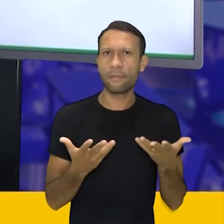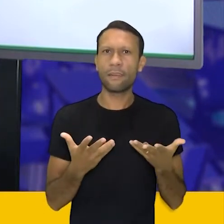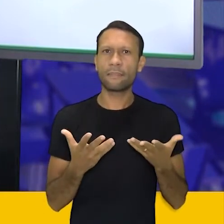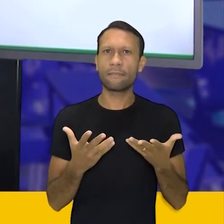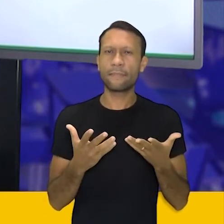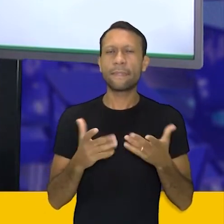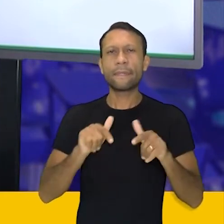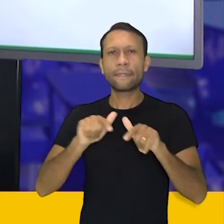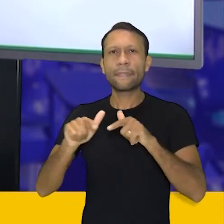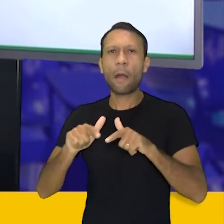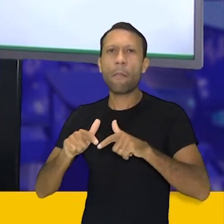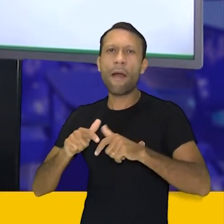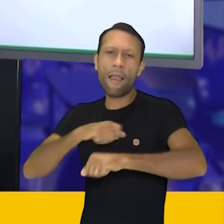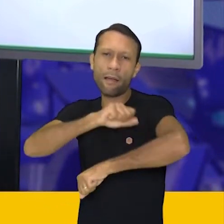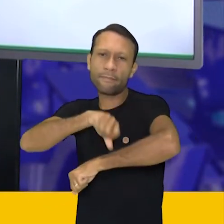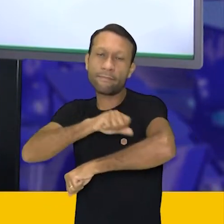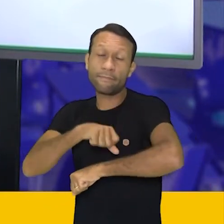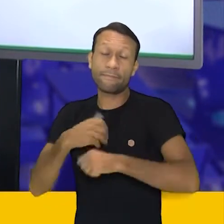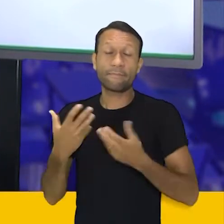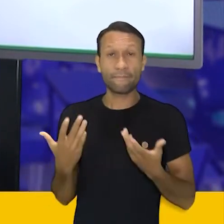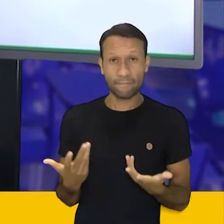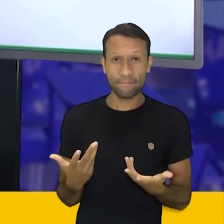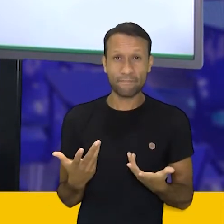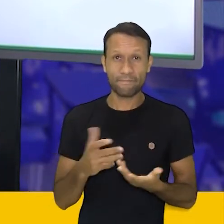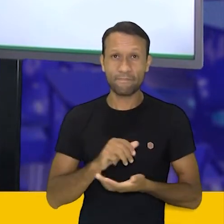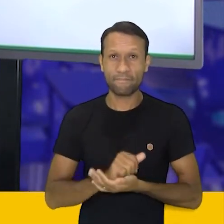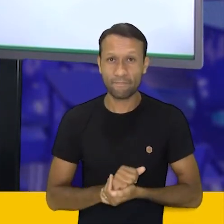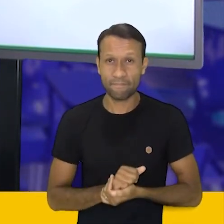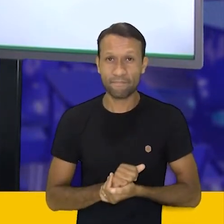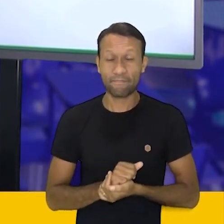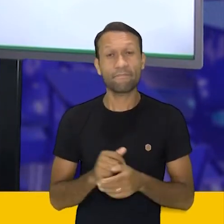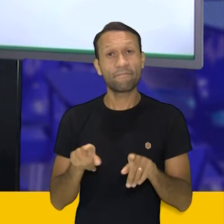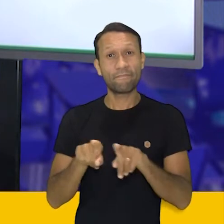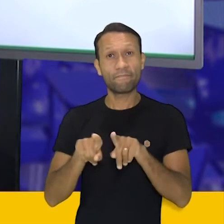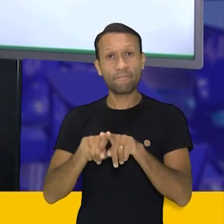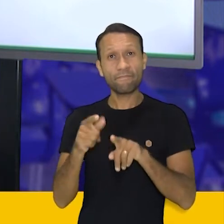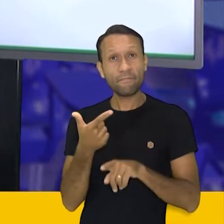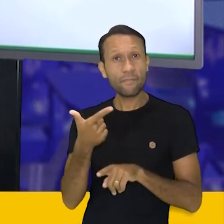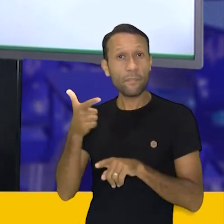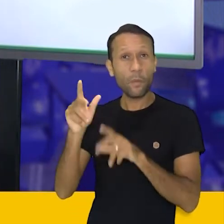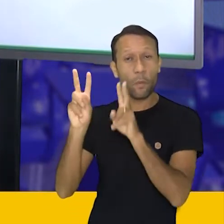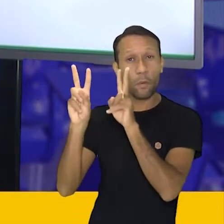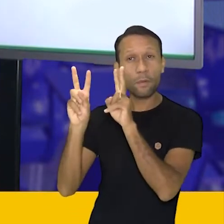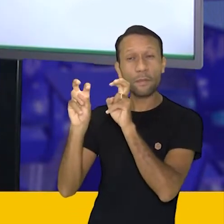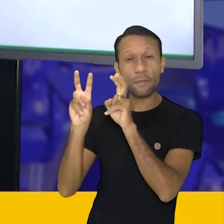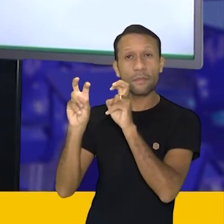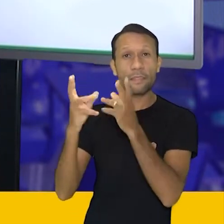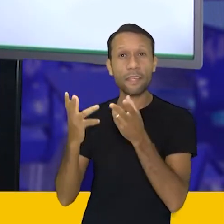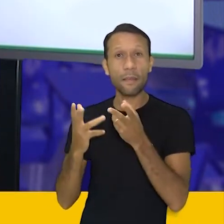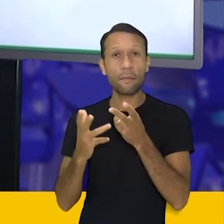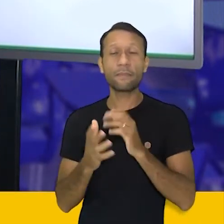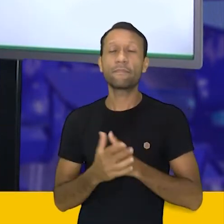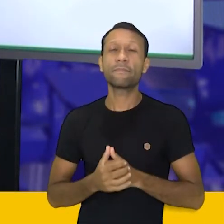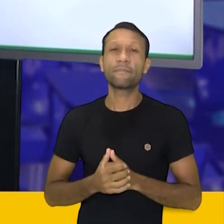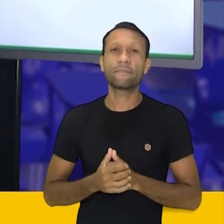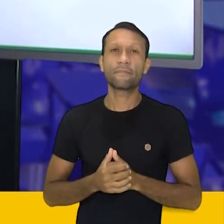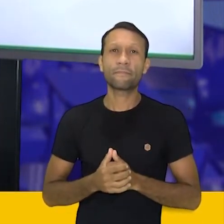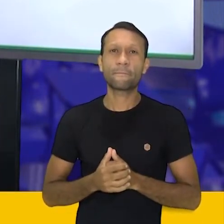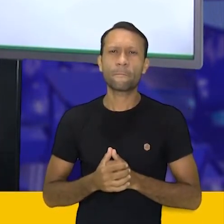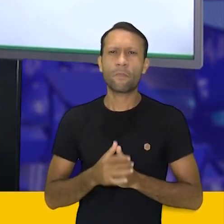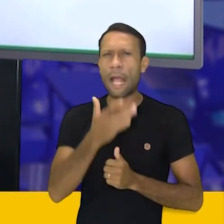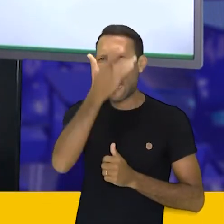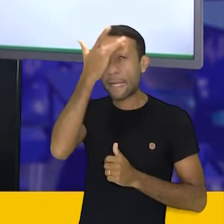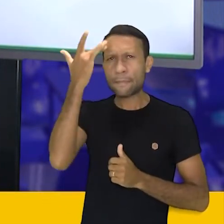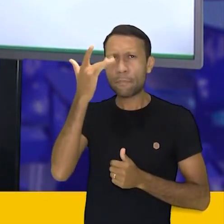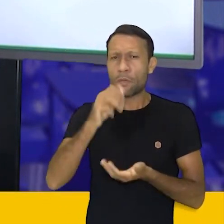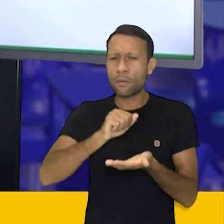nessa temática? Depois, podemos trazer um outro problema muito sério, né, em relação ao mundo do trabalho.